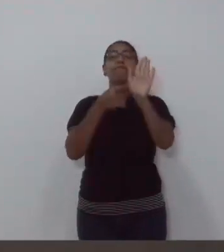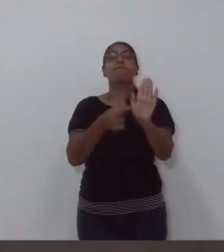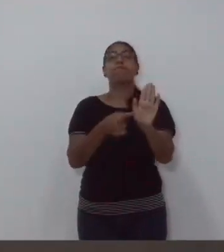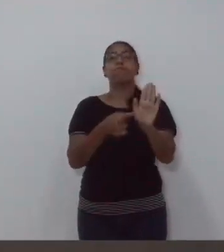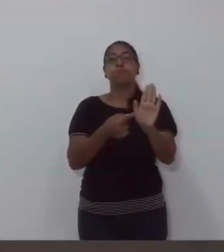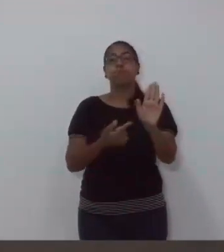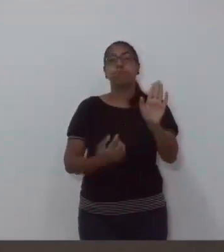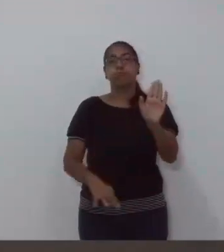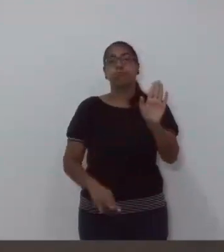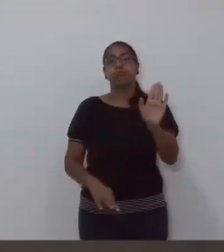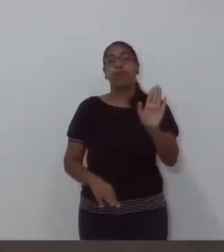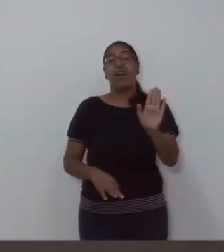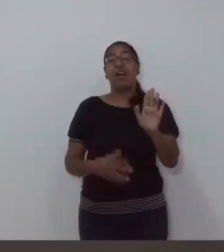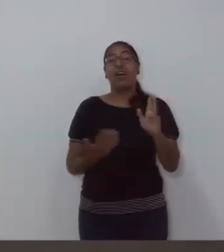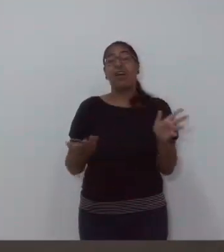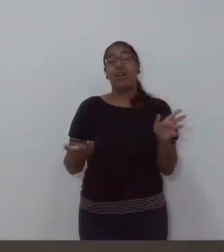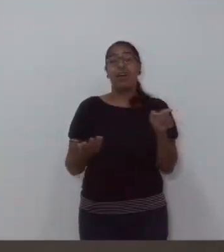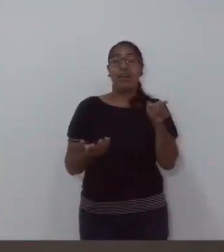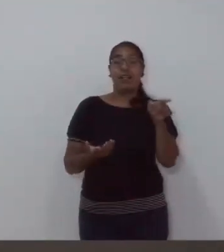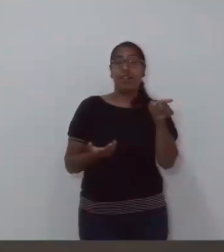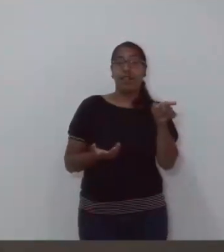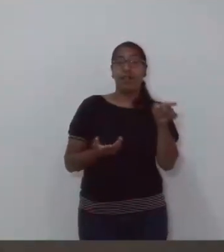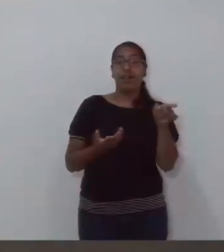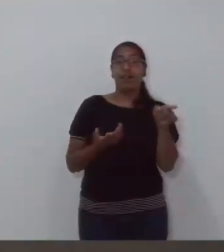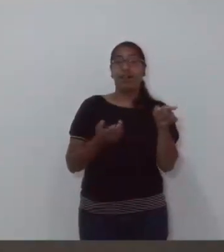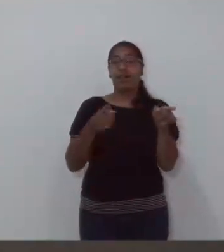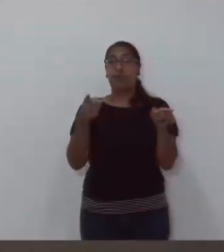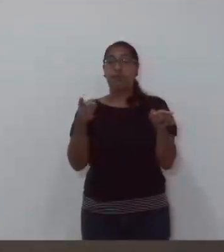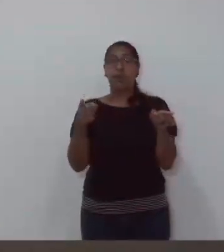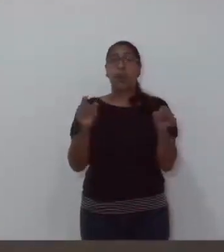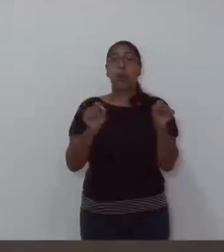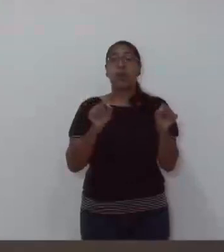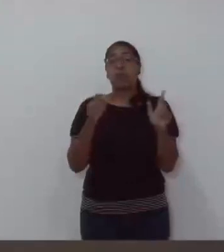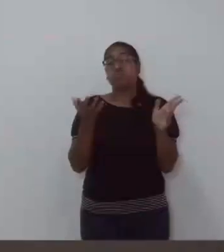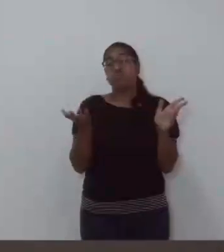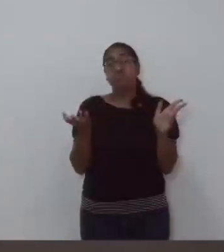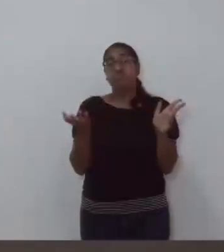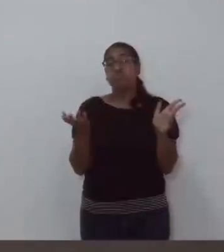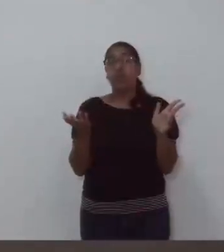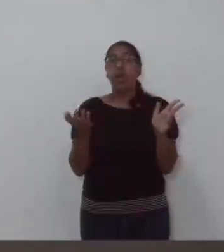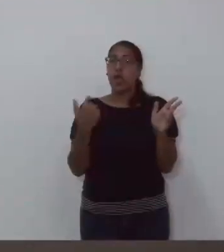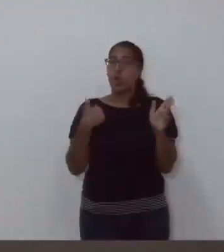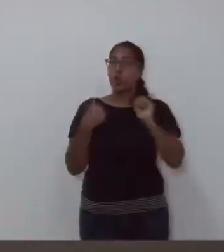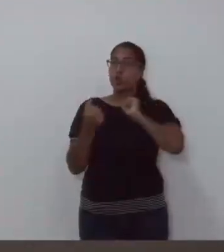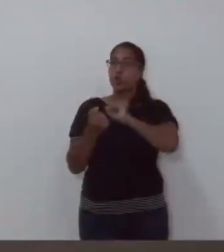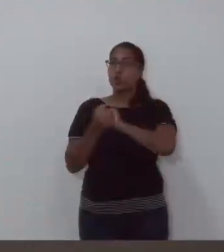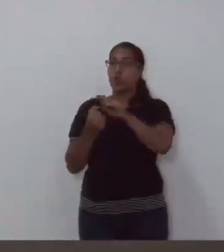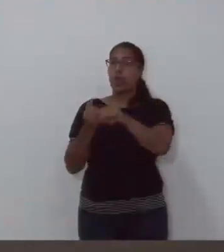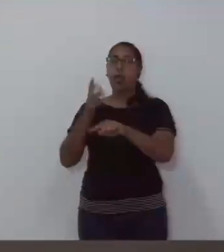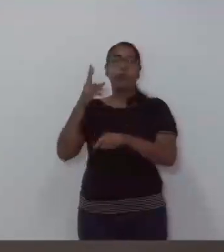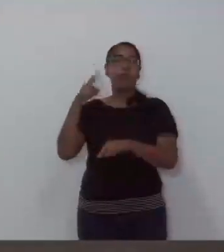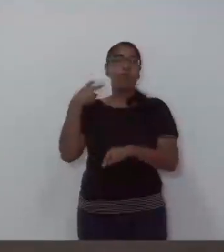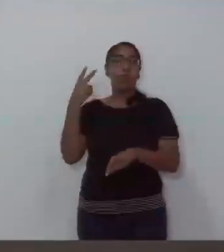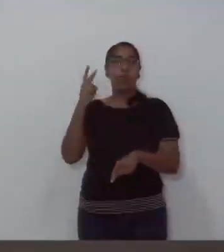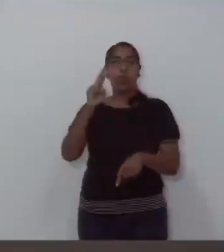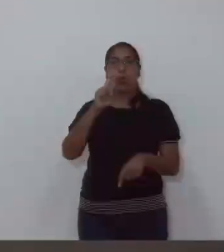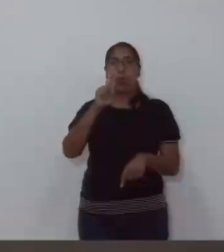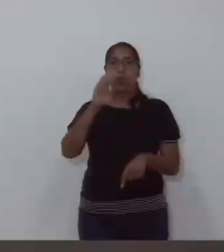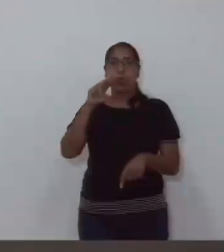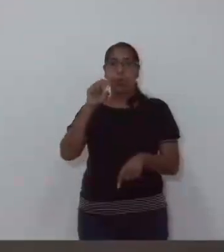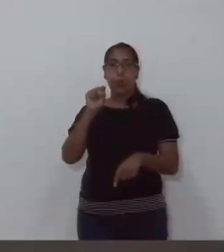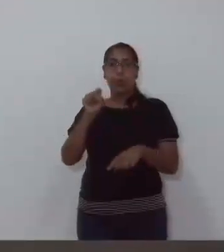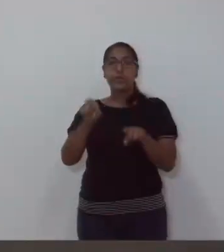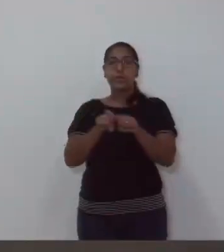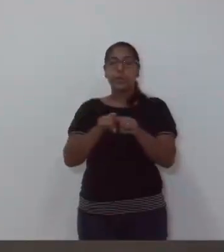Se ela fechou, não deixou. E outra, eu fui até com Rubens Nunes e até com